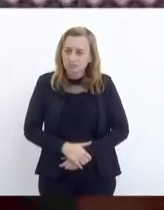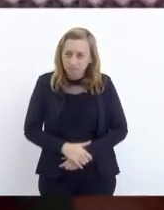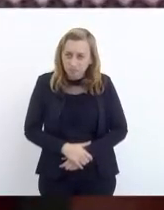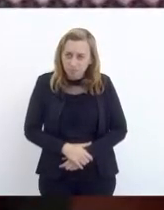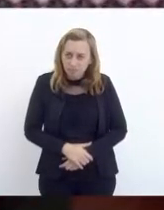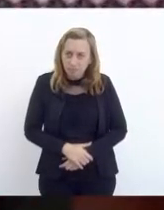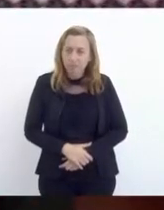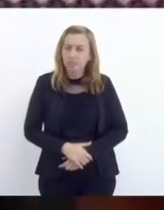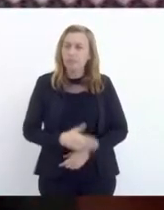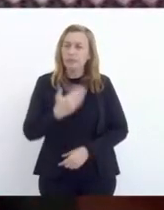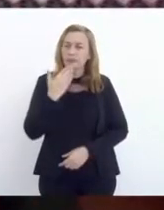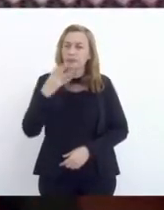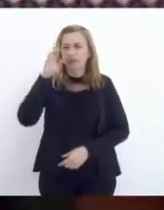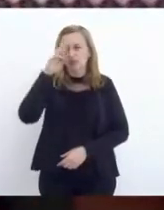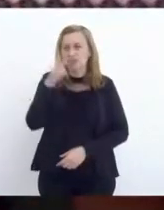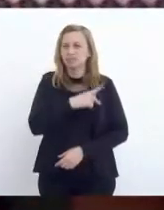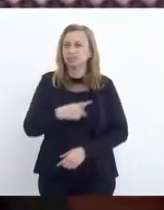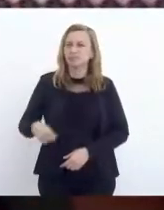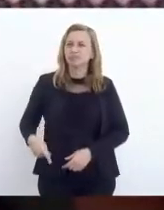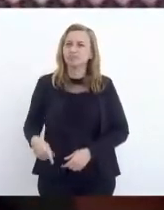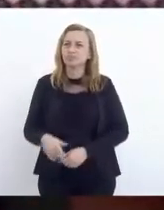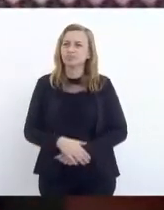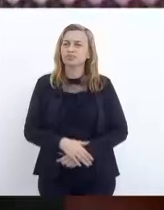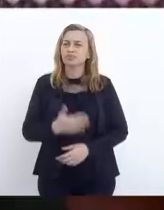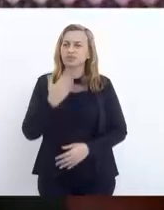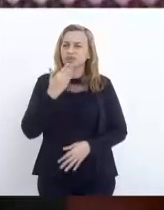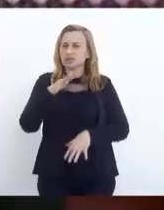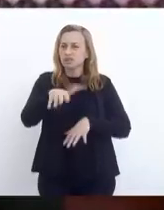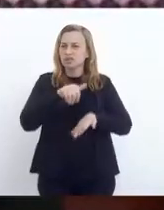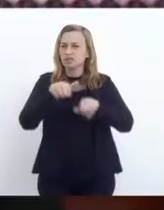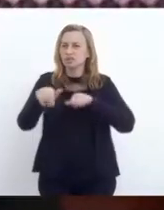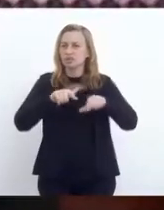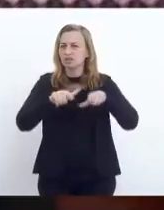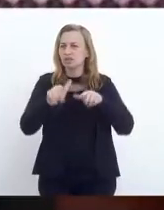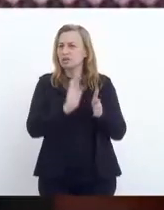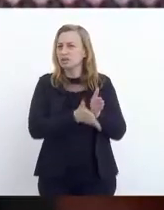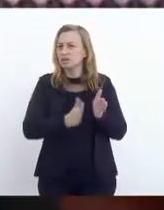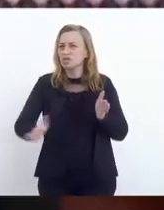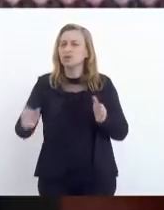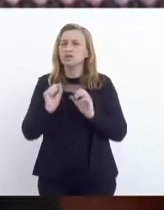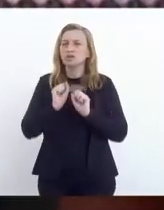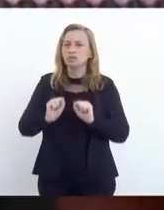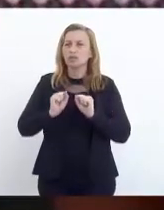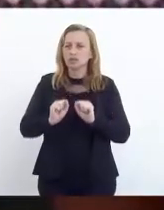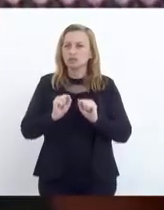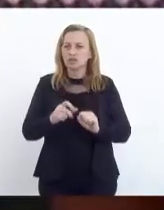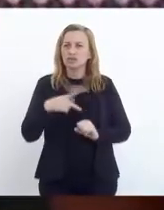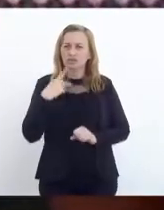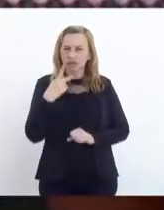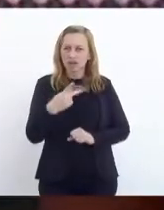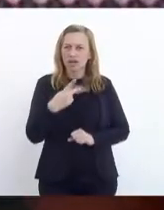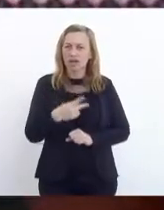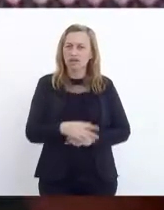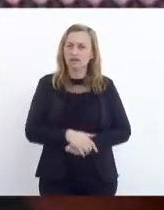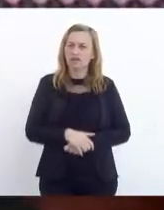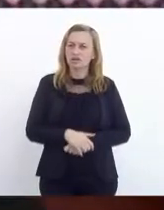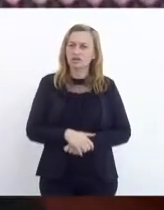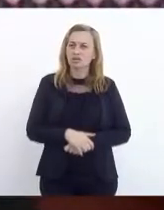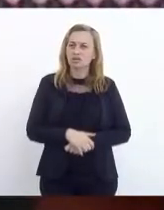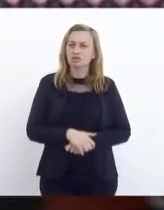a Vossa Excelência que chamasse os trabalhos à ordem para que eu pudesse evocar o parecer